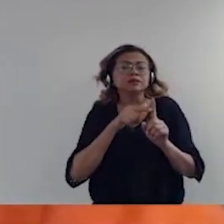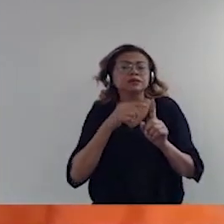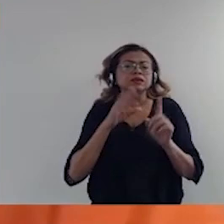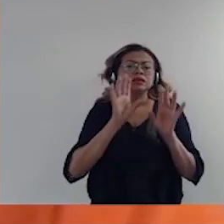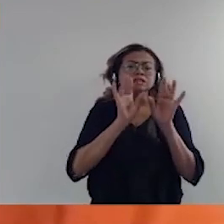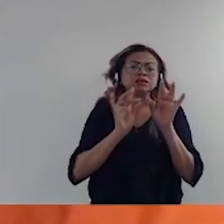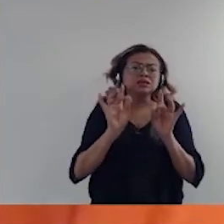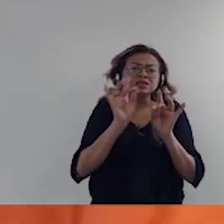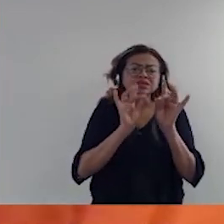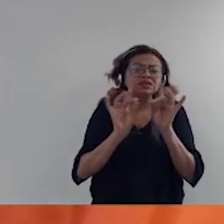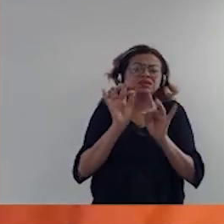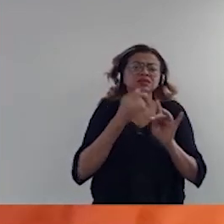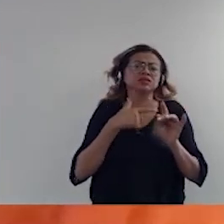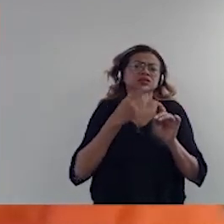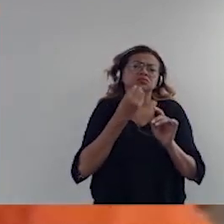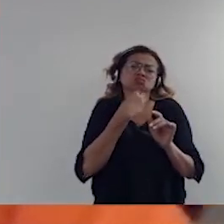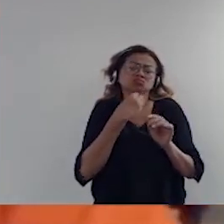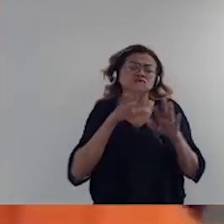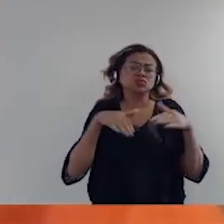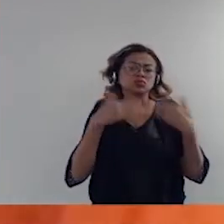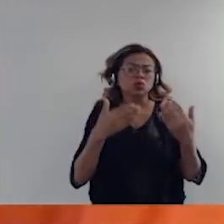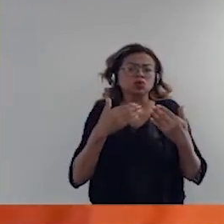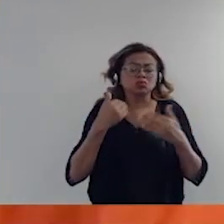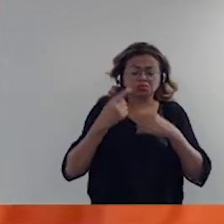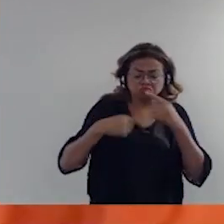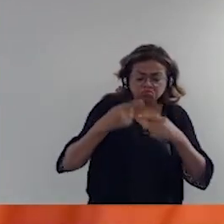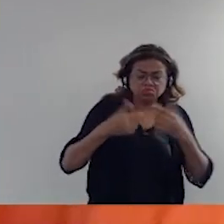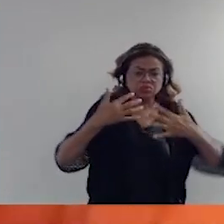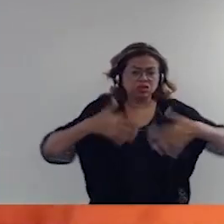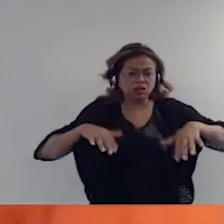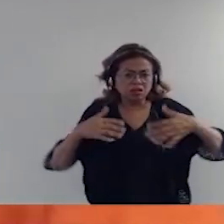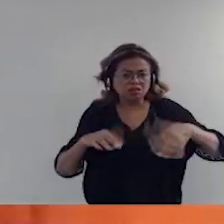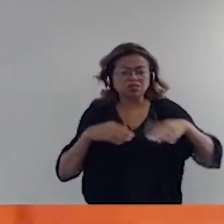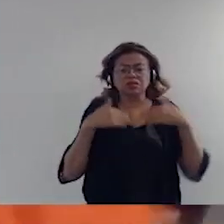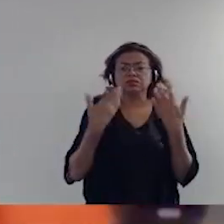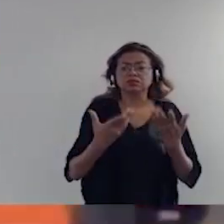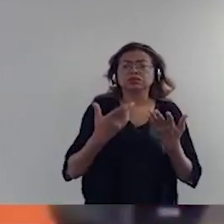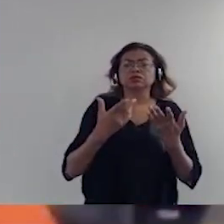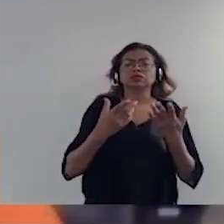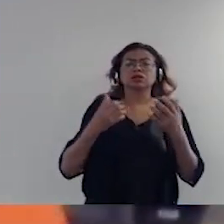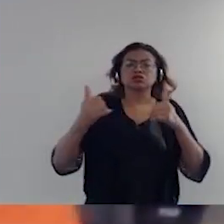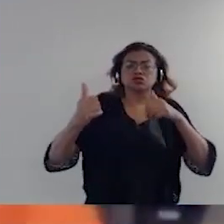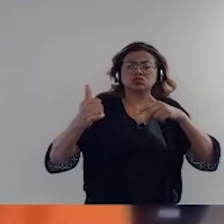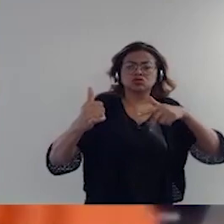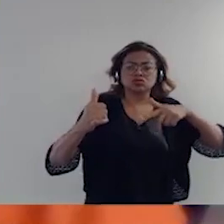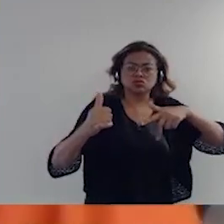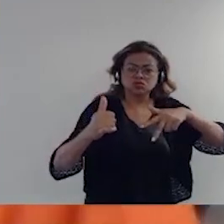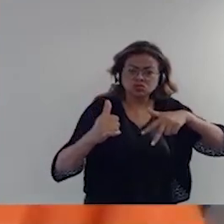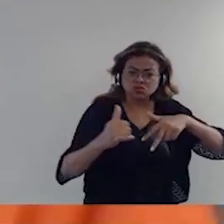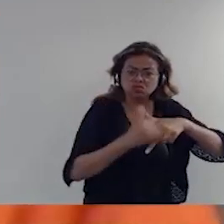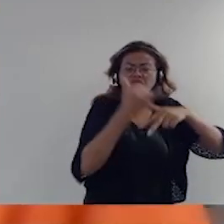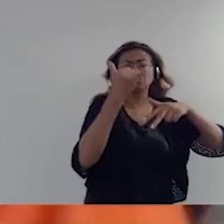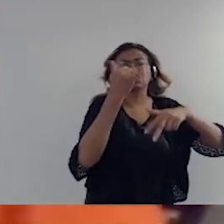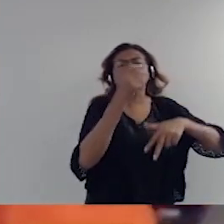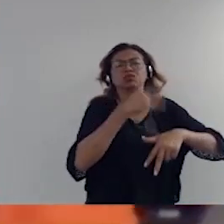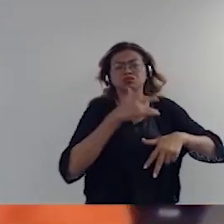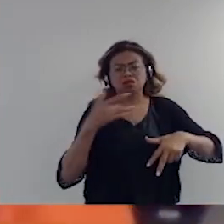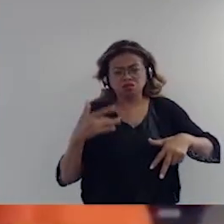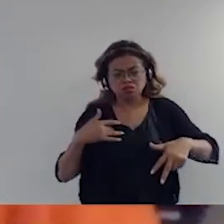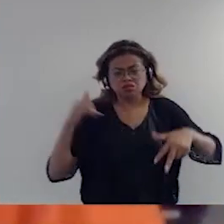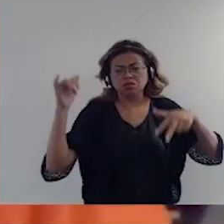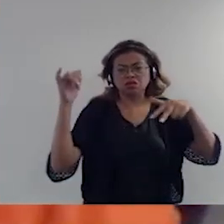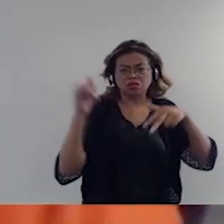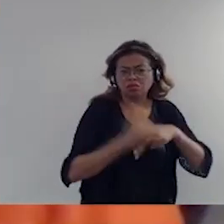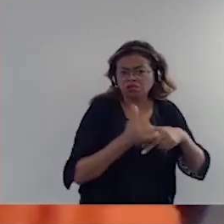grupos vulneráveis, né? Essa suscetibilidade a danos sociais danos sanitários como a gente tem